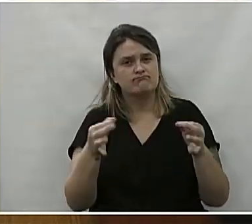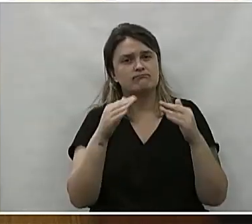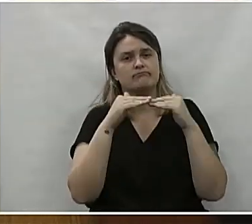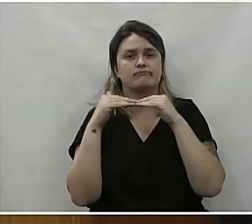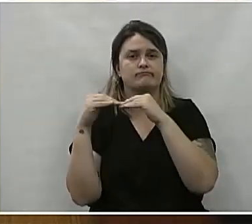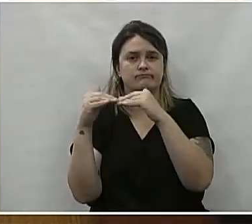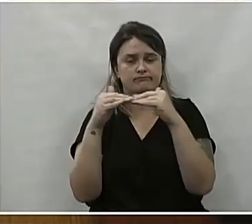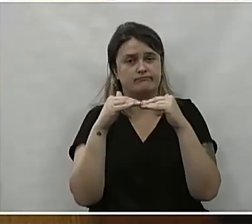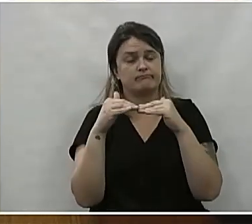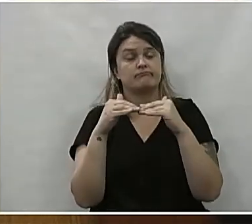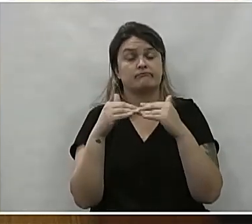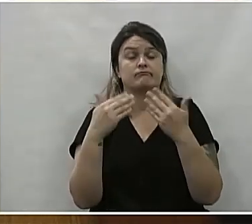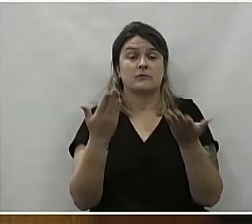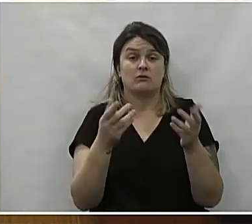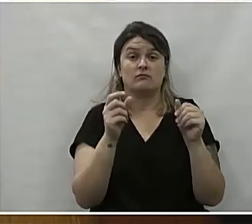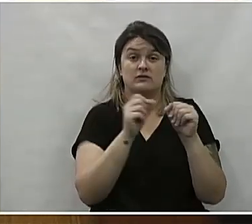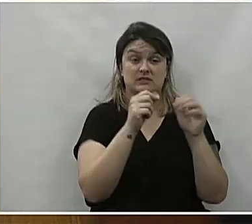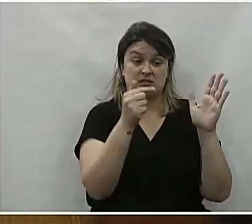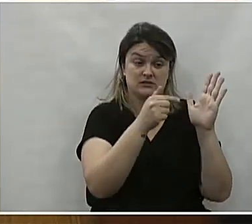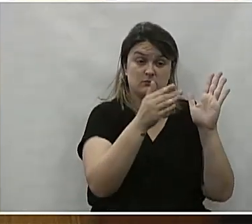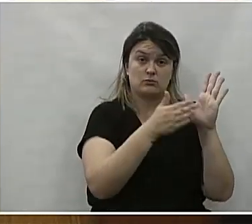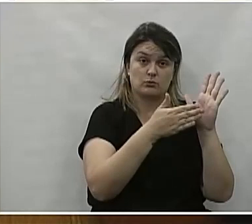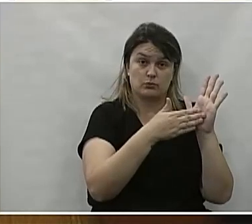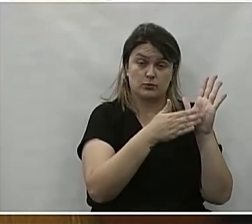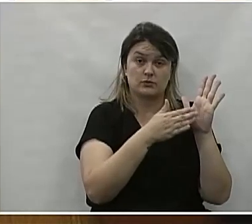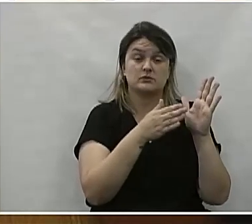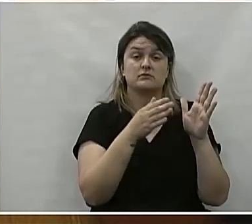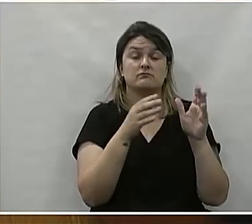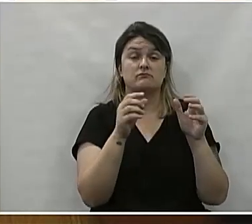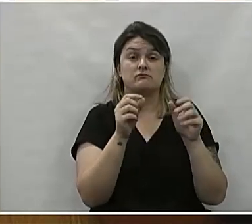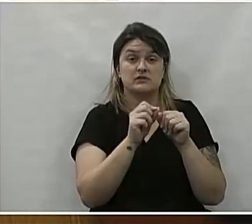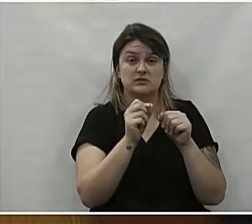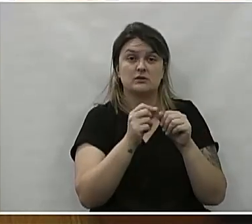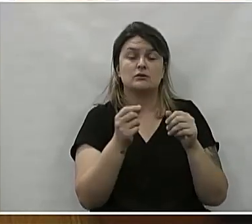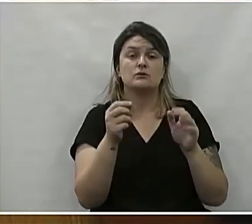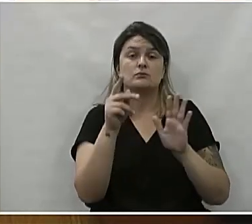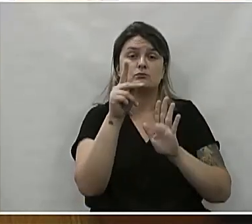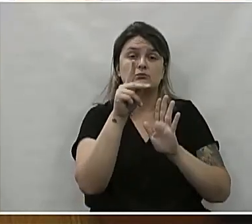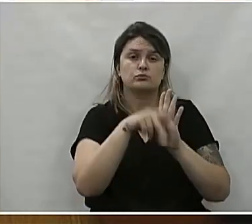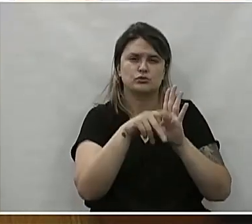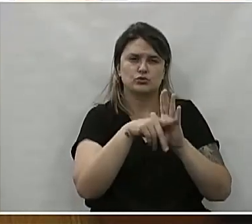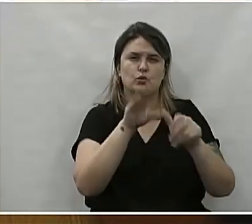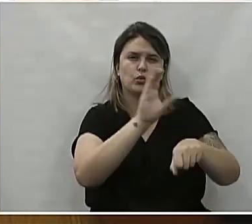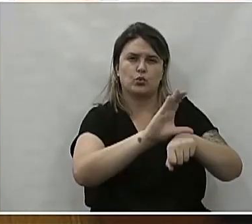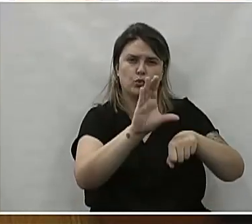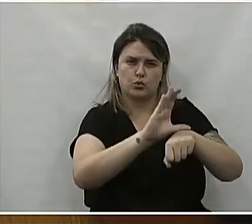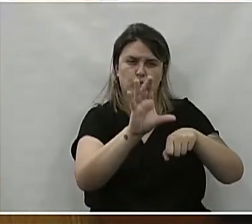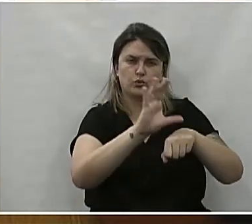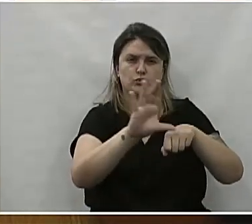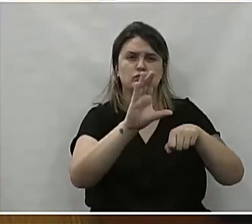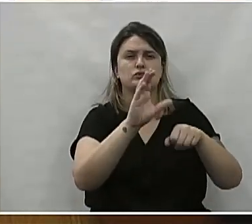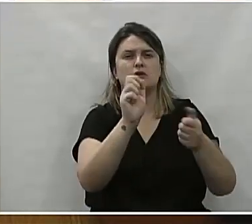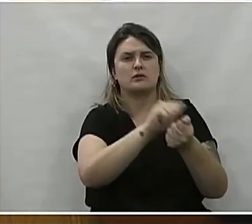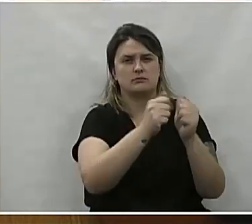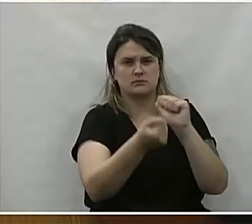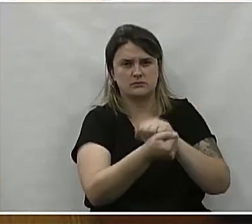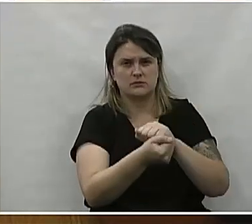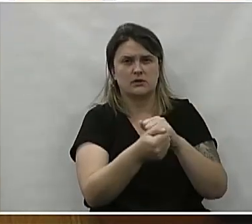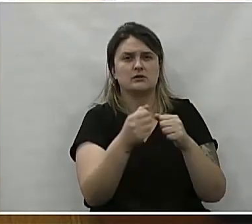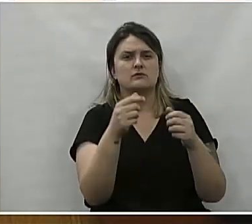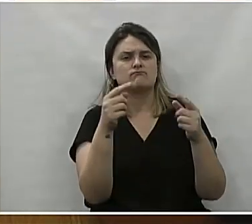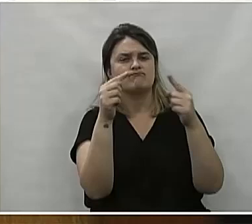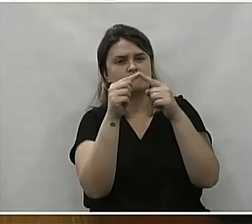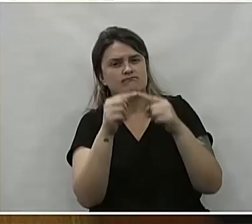Para viabilizar essa proposta Sugira a implementação de programas de capacitação adaptas As